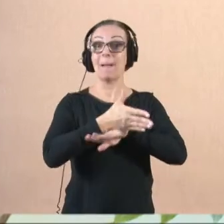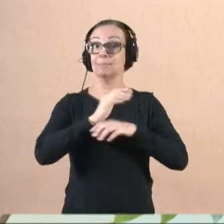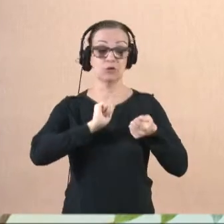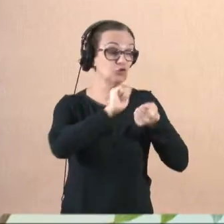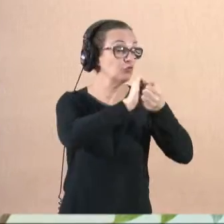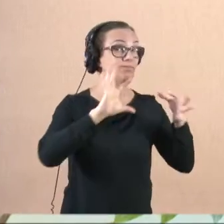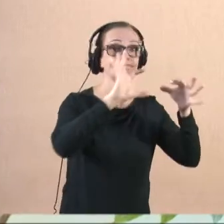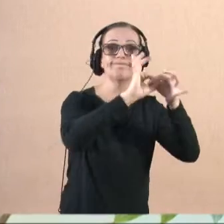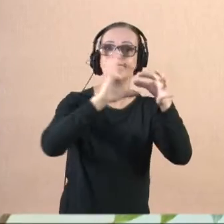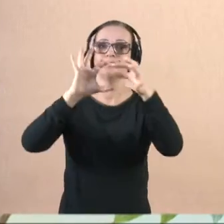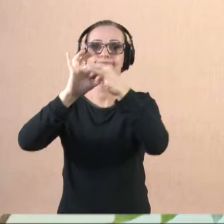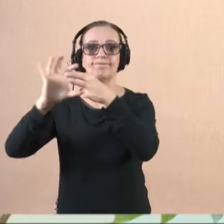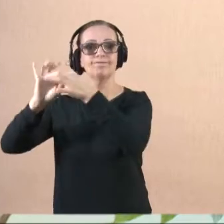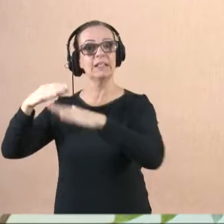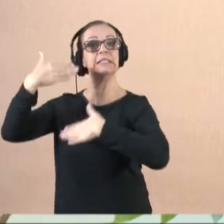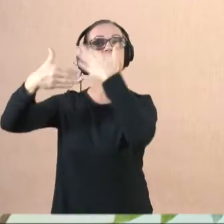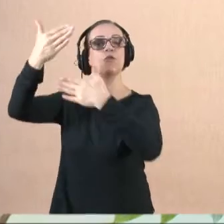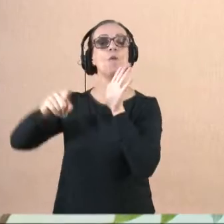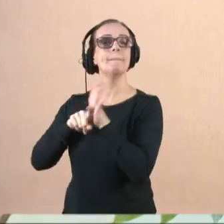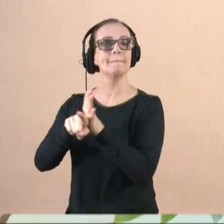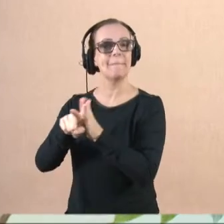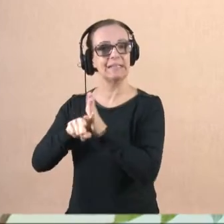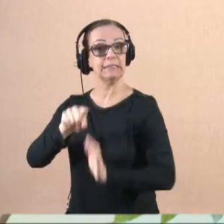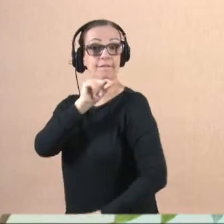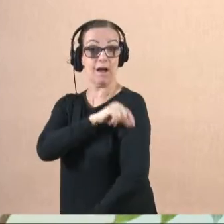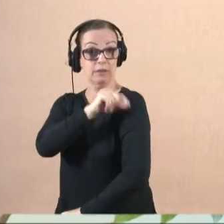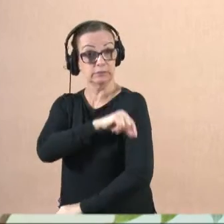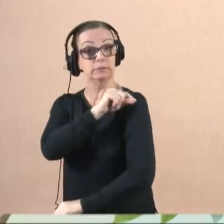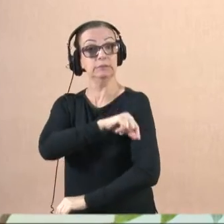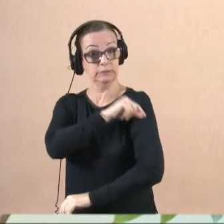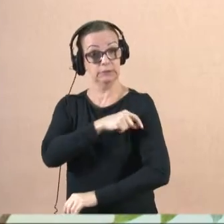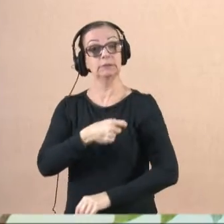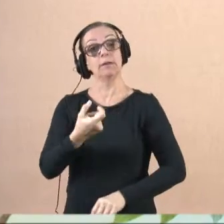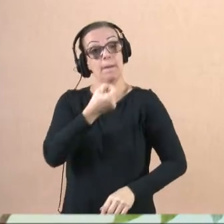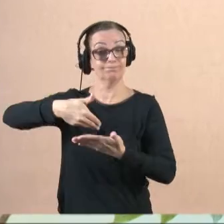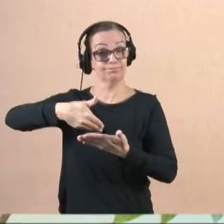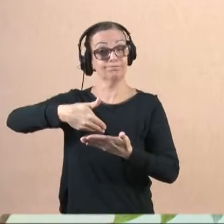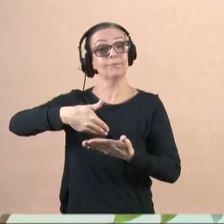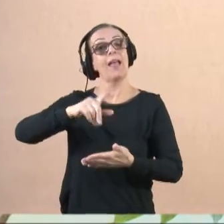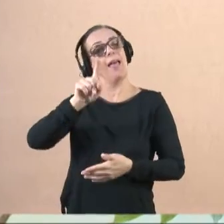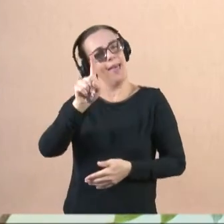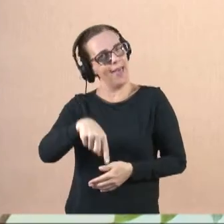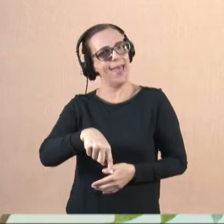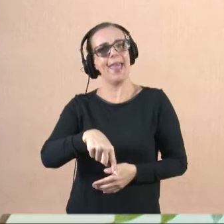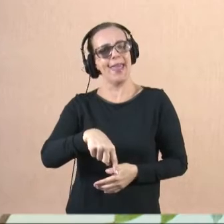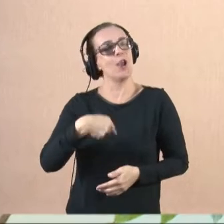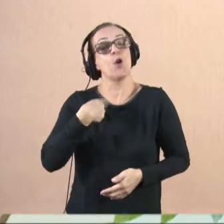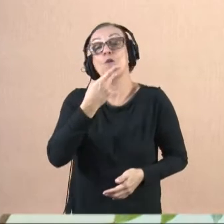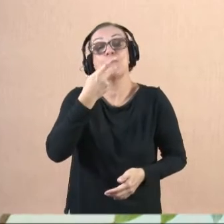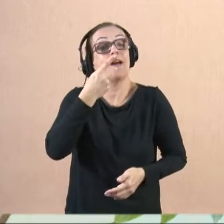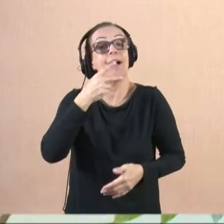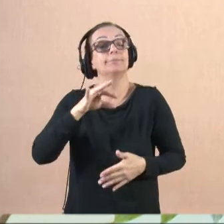de pesquisa e desenvolvimento das vacinas e medicamentos por exemplo uma vez que eu queria